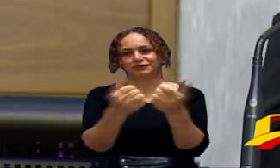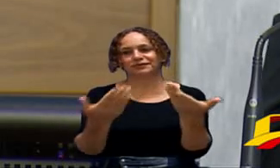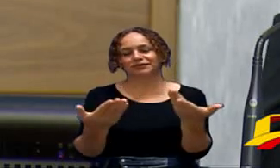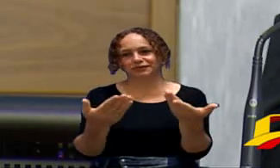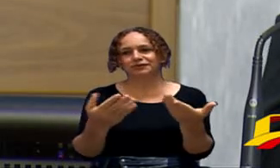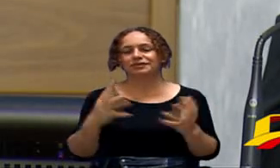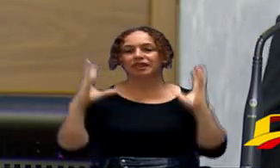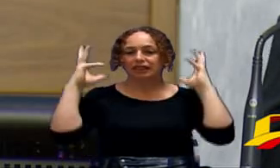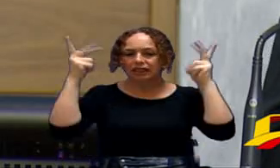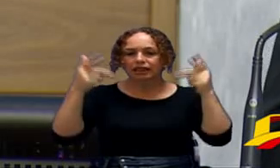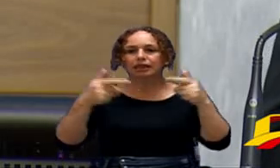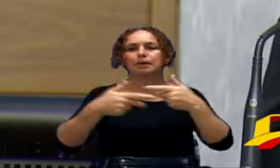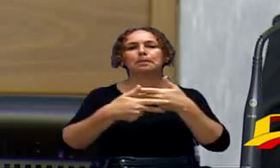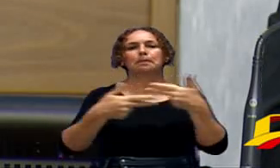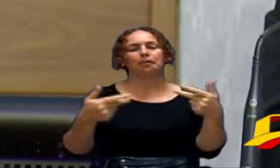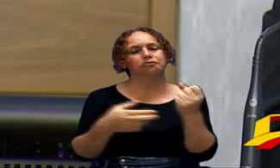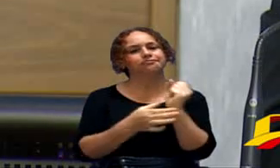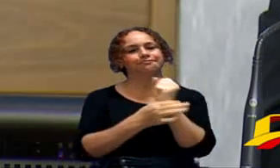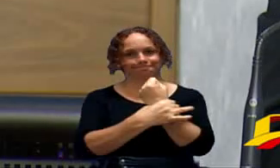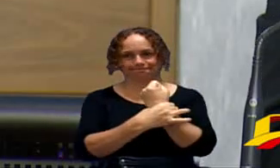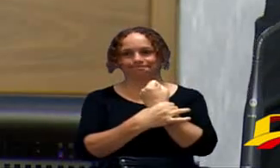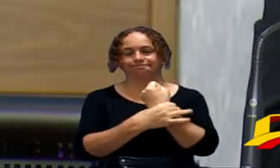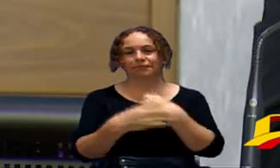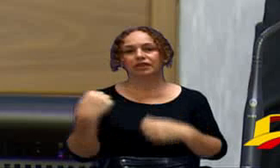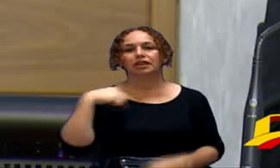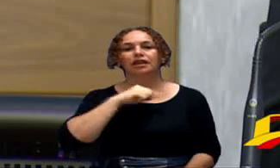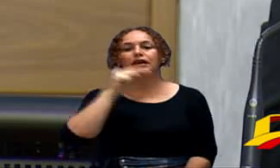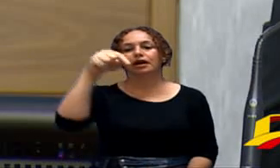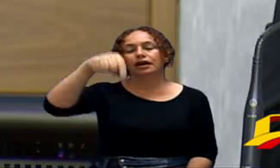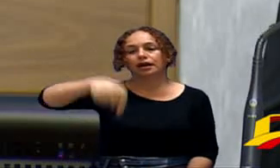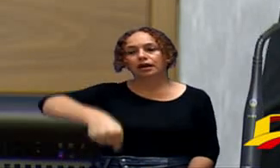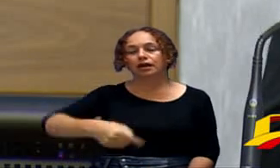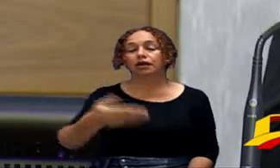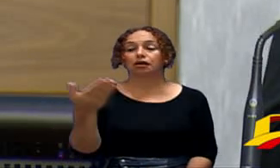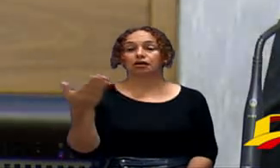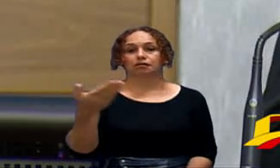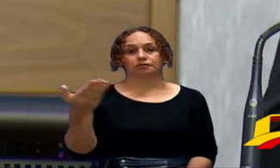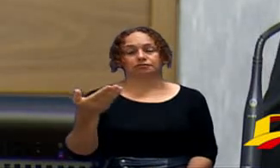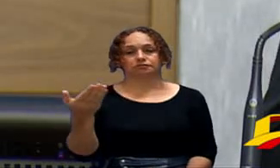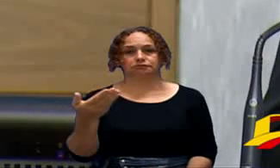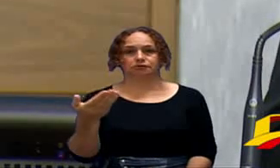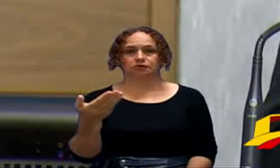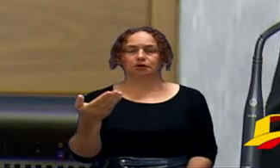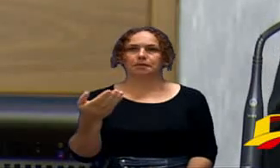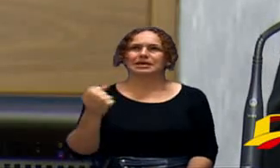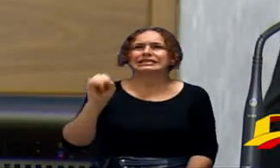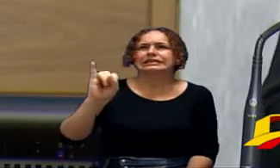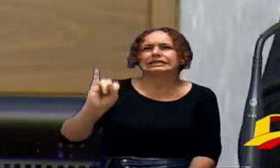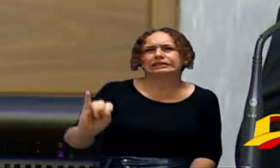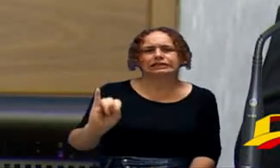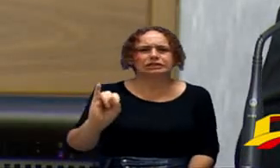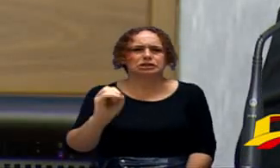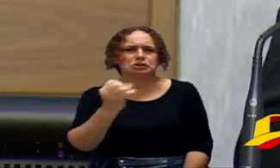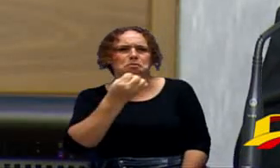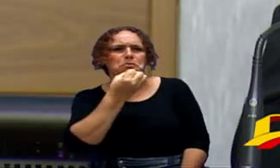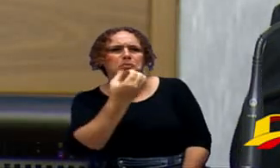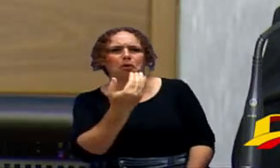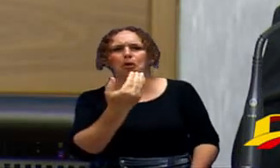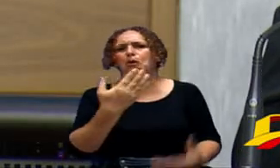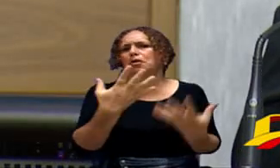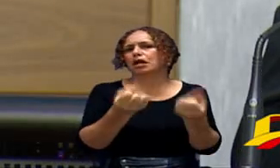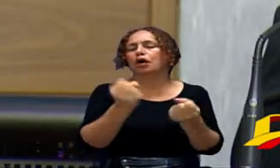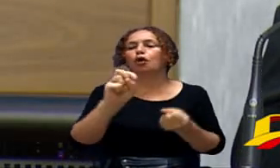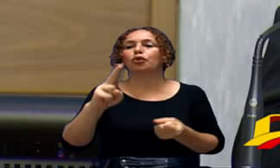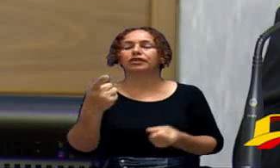animal. Nós não estamos aqui hoje para discutir o favorecimento ou não. Nós estamos aqui hoje como juízes, e